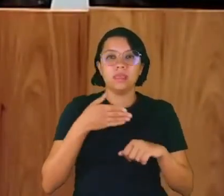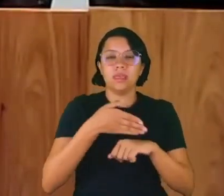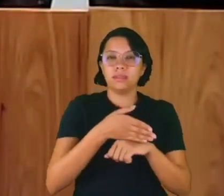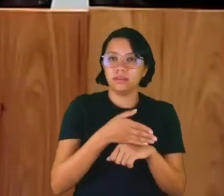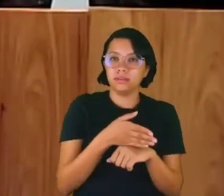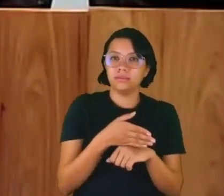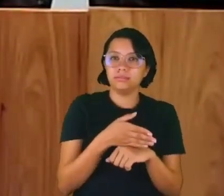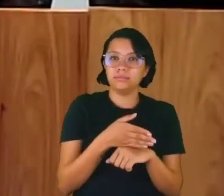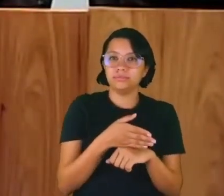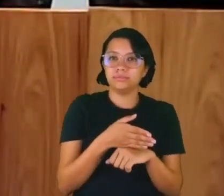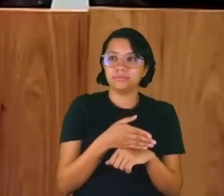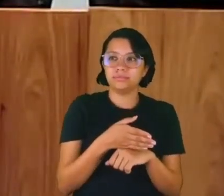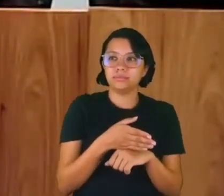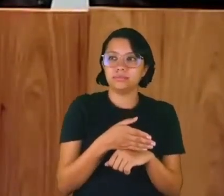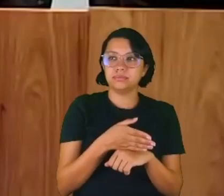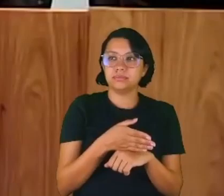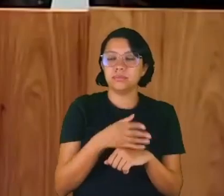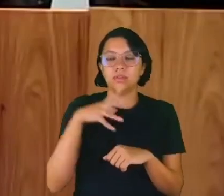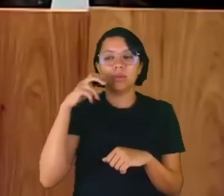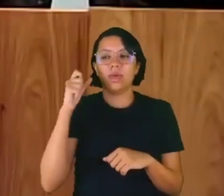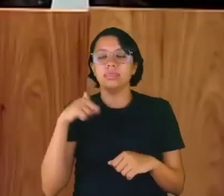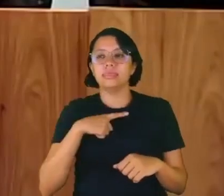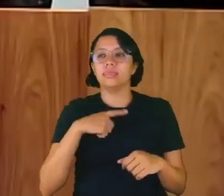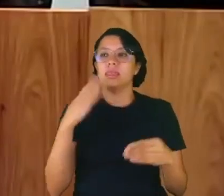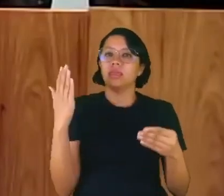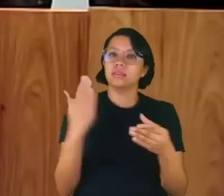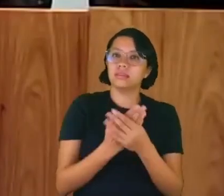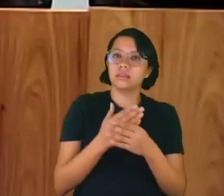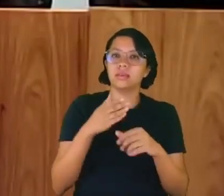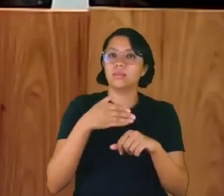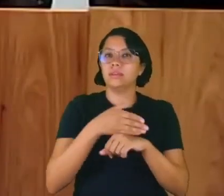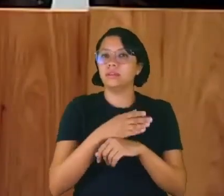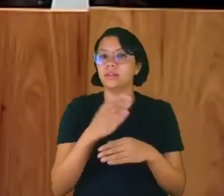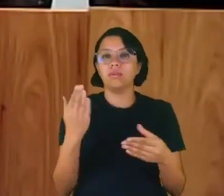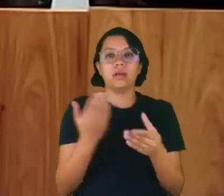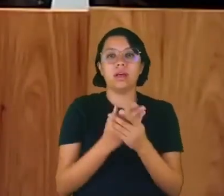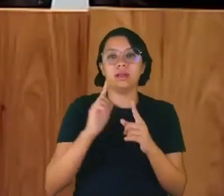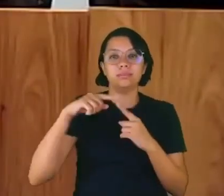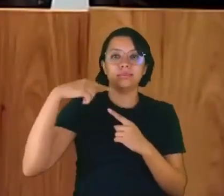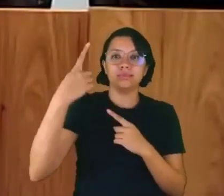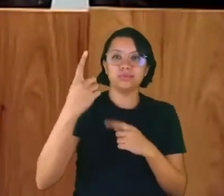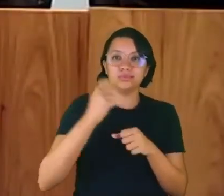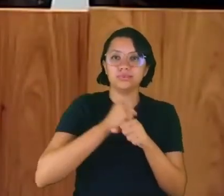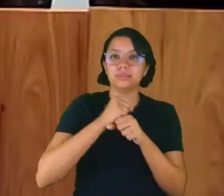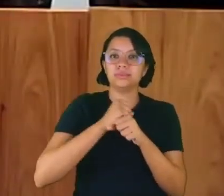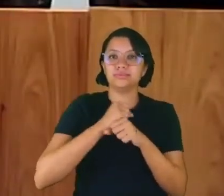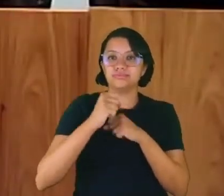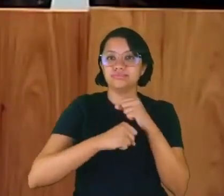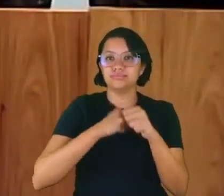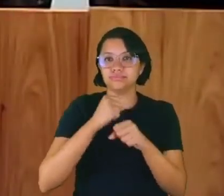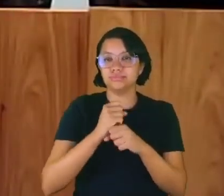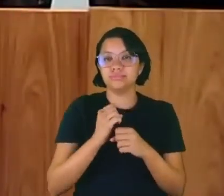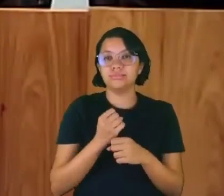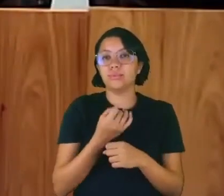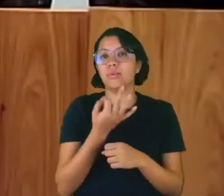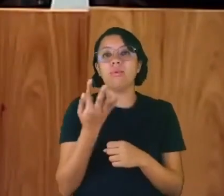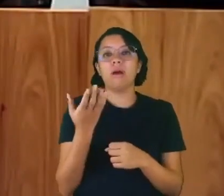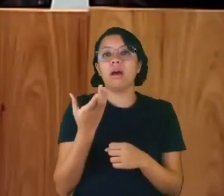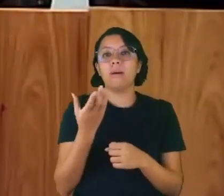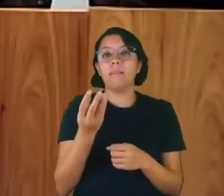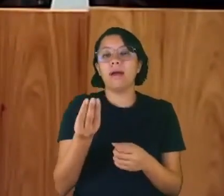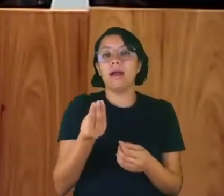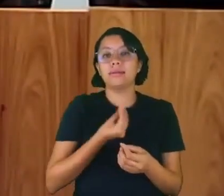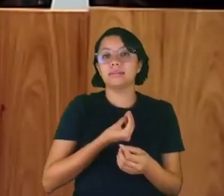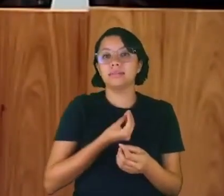pelo ouvir dizer, tem ação, vamos entrar. Entrava com a ação, depois de anos, Nada. quanto que tem para receber? Nada, porque o